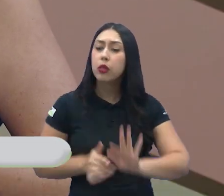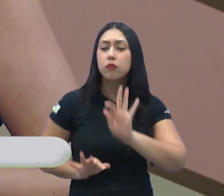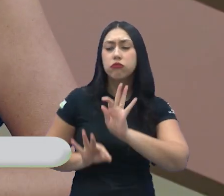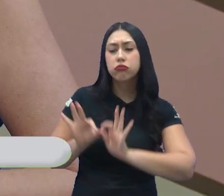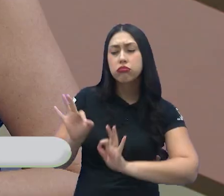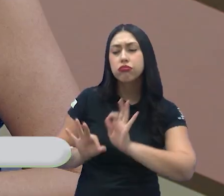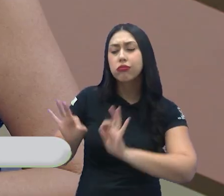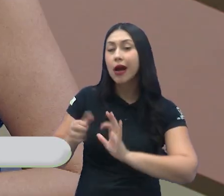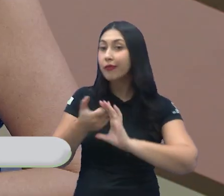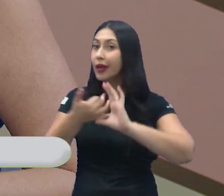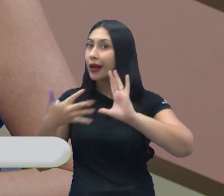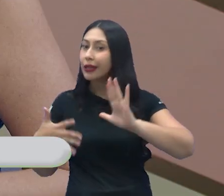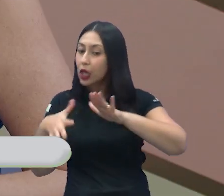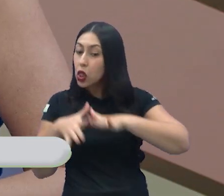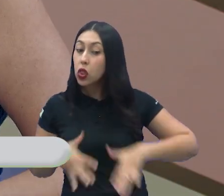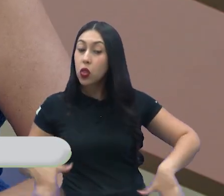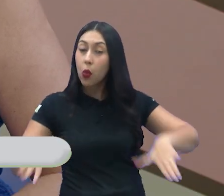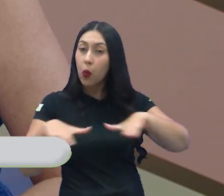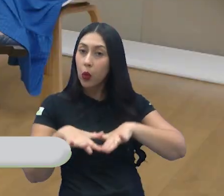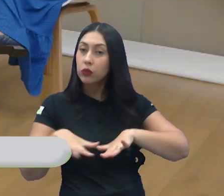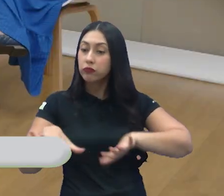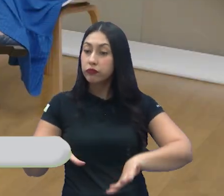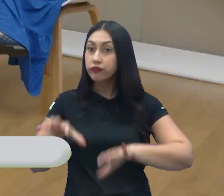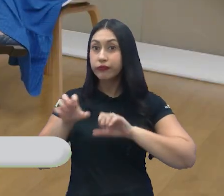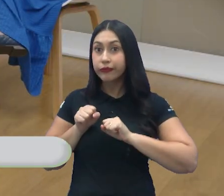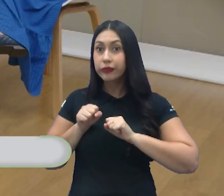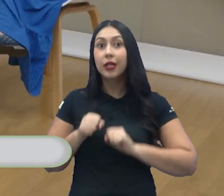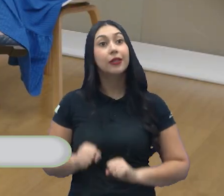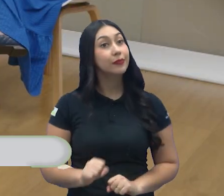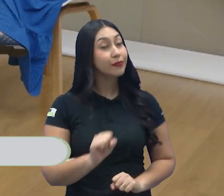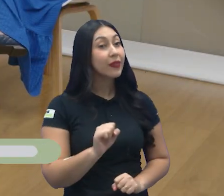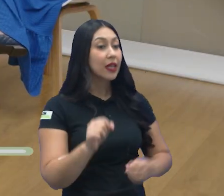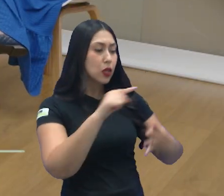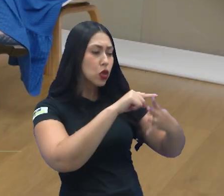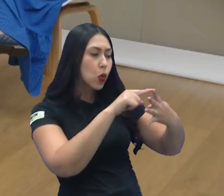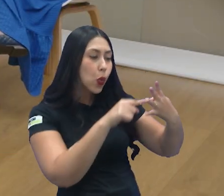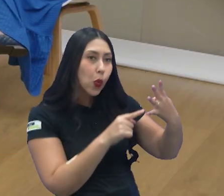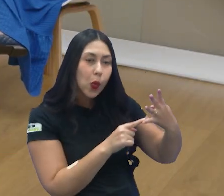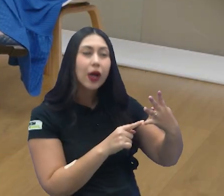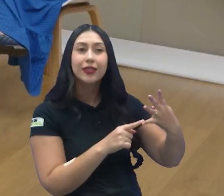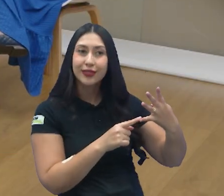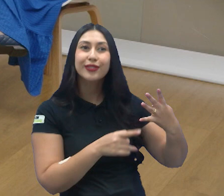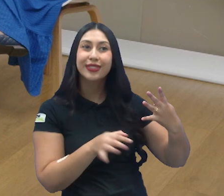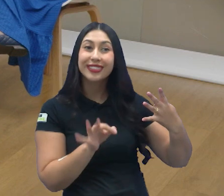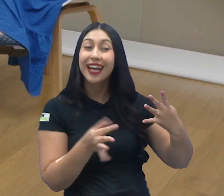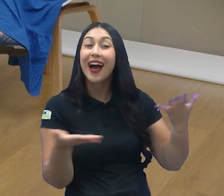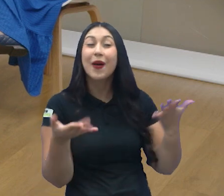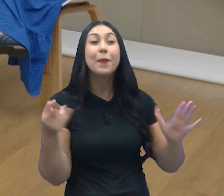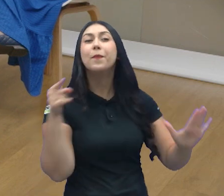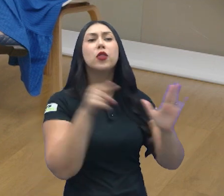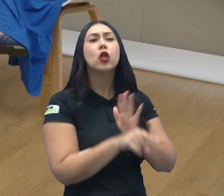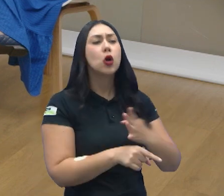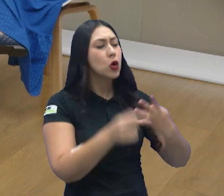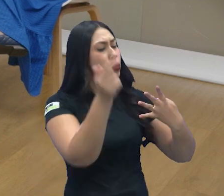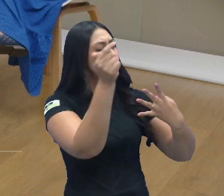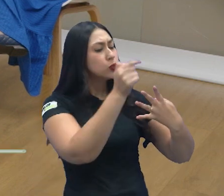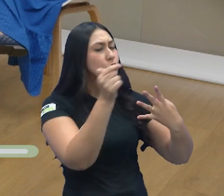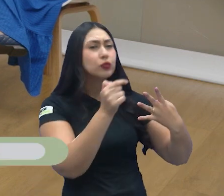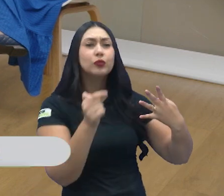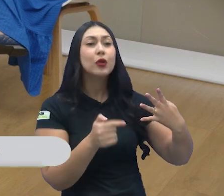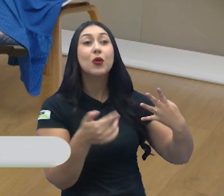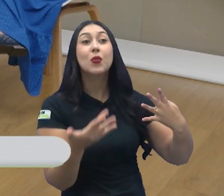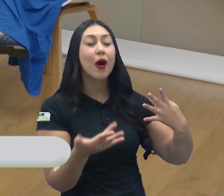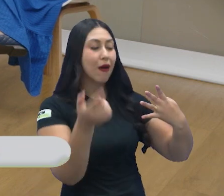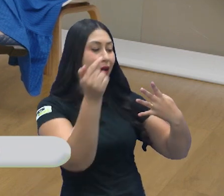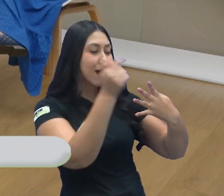dos 4 temperamentos. Sim, já que você falou dos 4 temperamentos, essa é a minha próxima pergunta. Vamos falar um pouquinho sobre cada um? Vamos. Acho que a